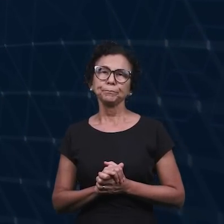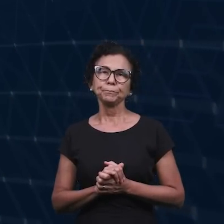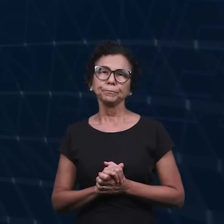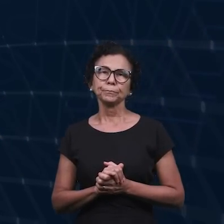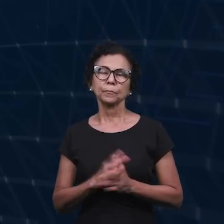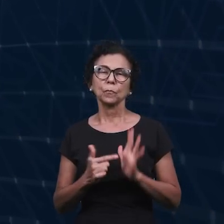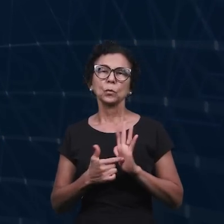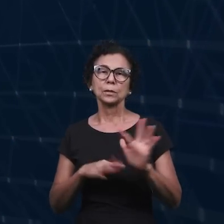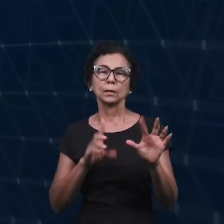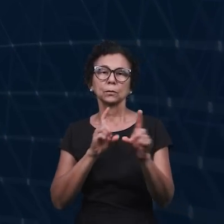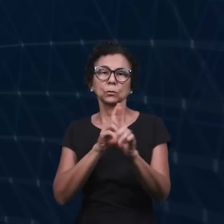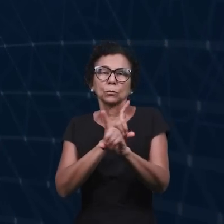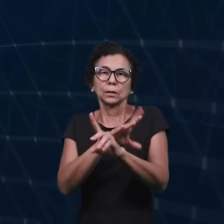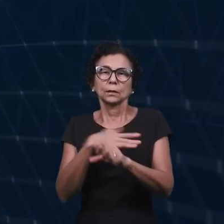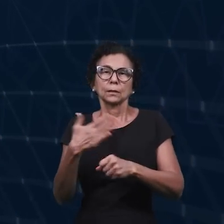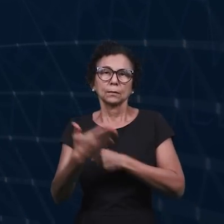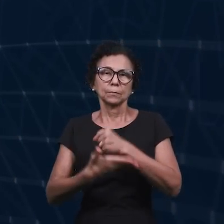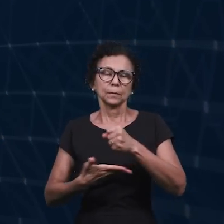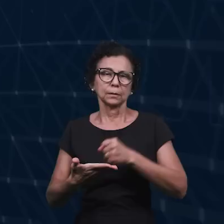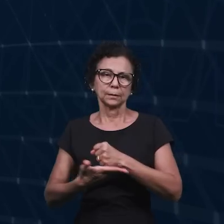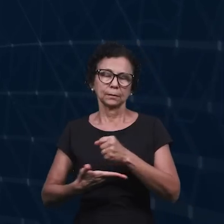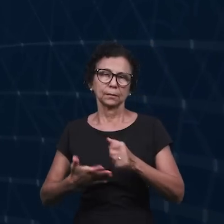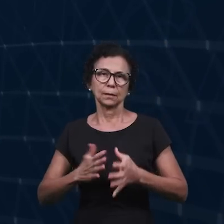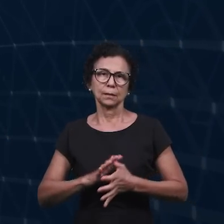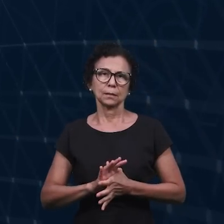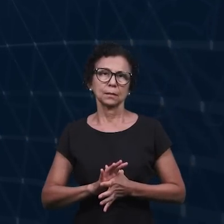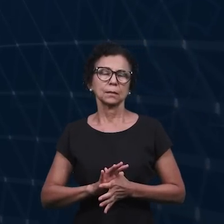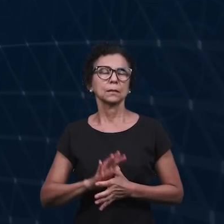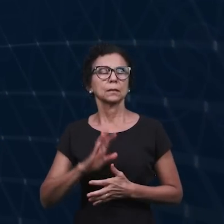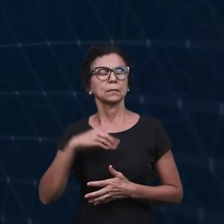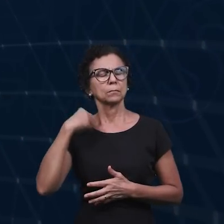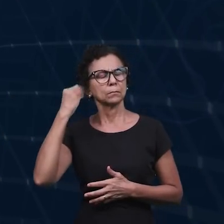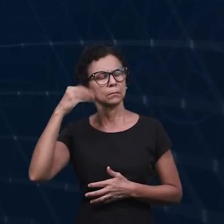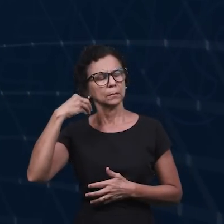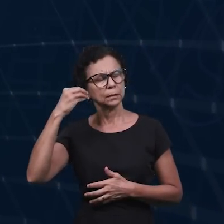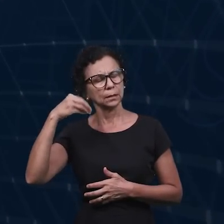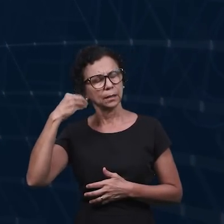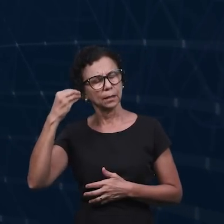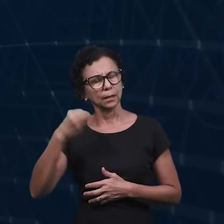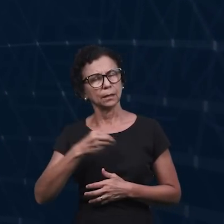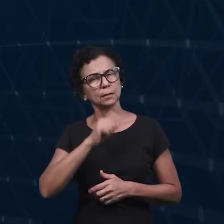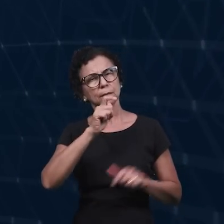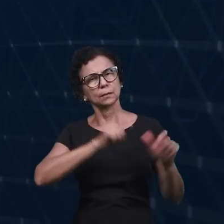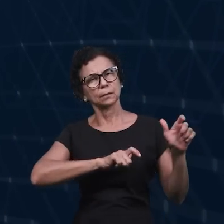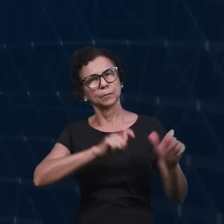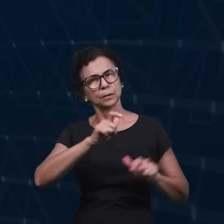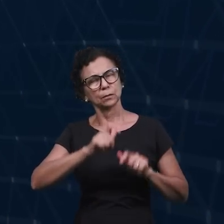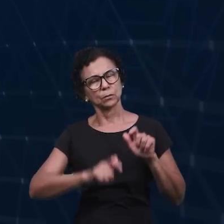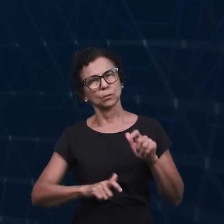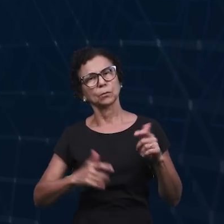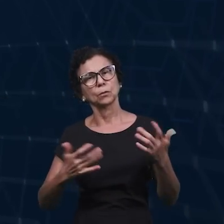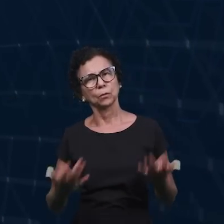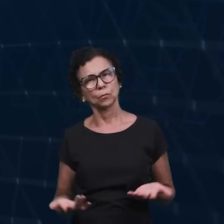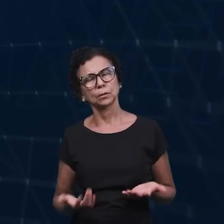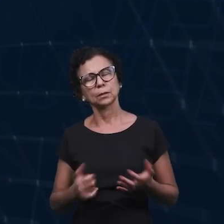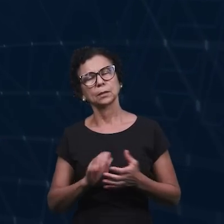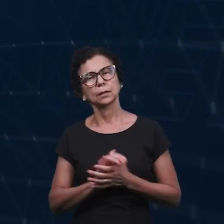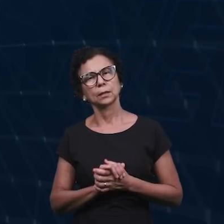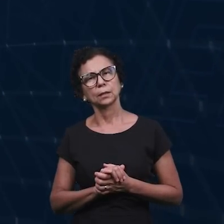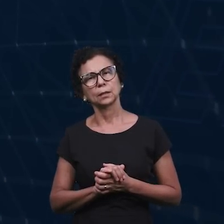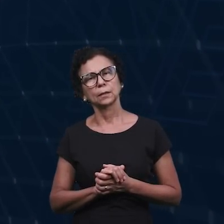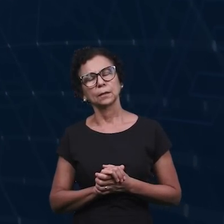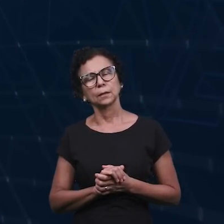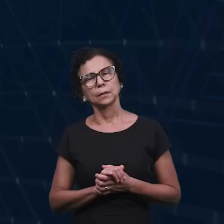sido assimiladas, e muitas já foram as experiências já relatadas em função de tudo aquilo que eles